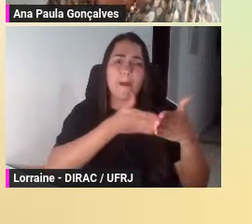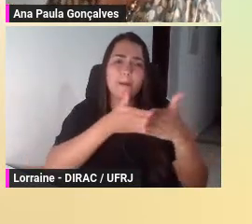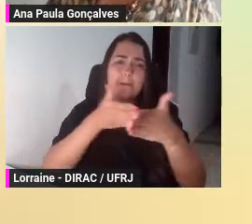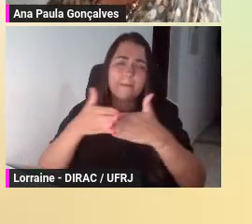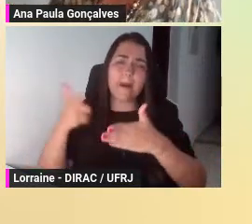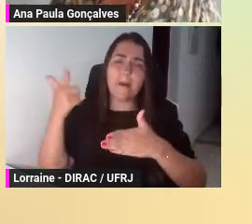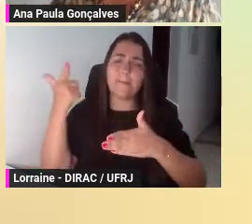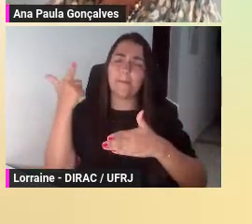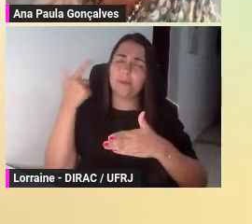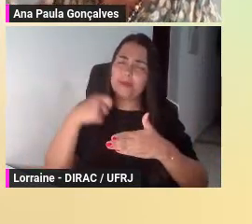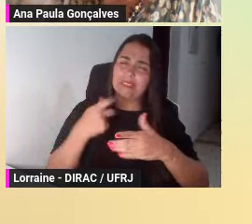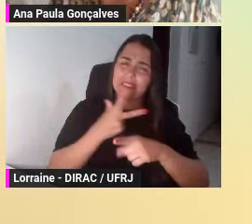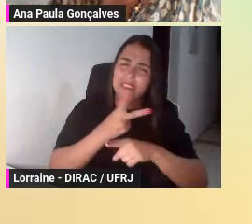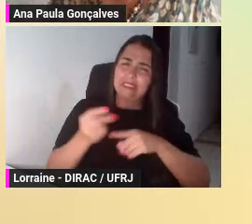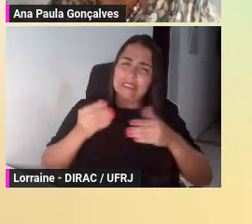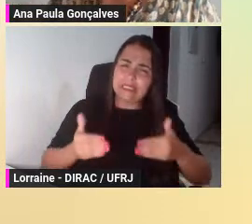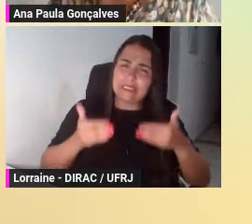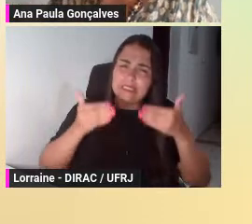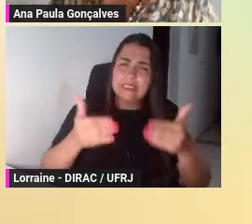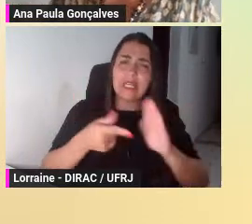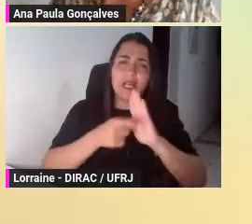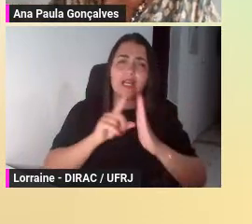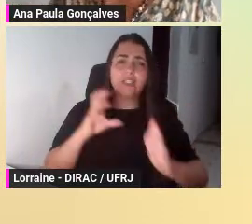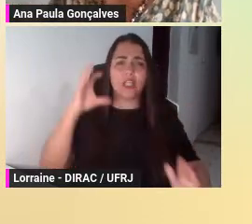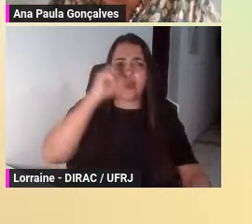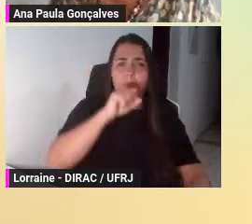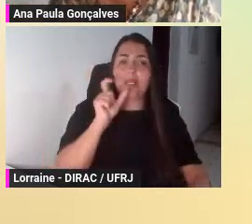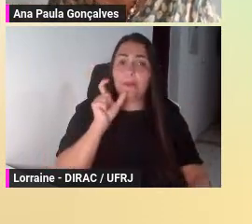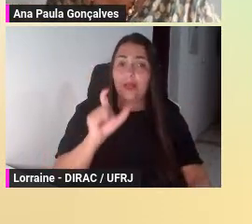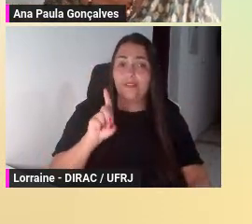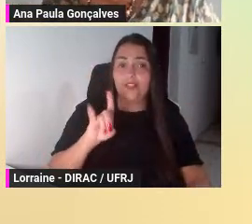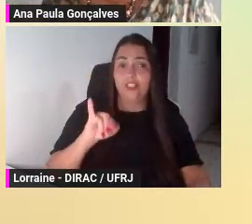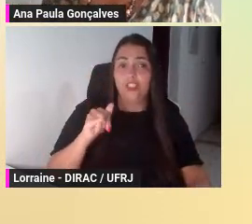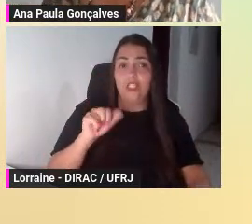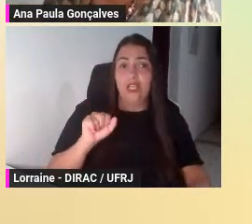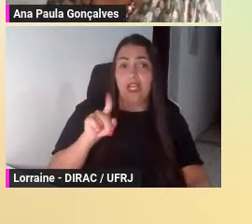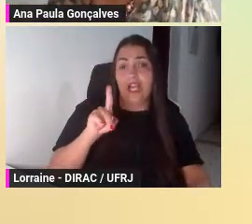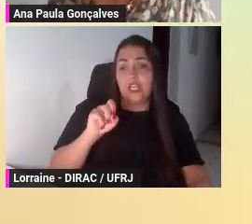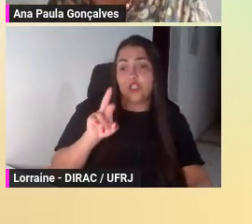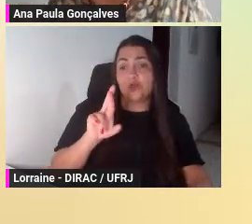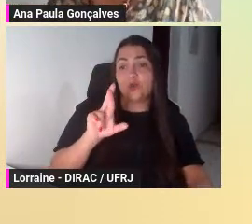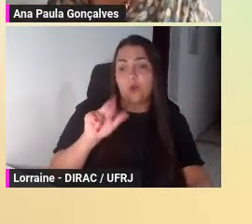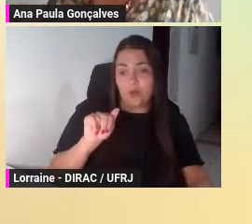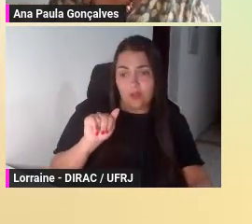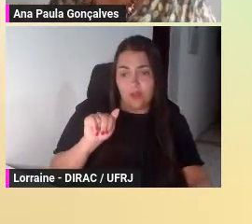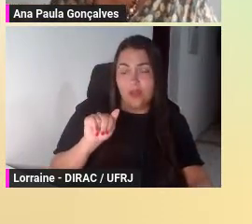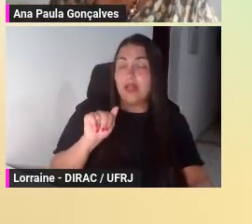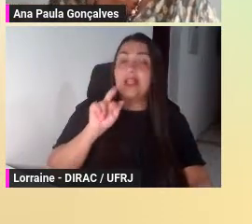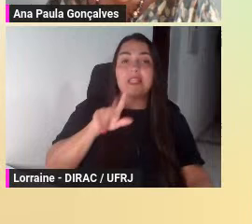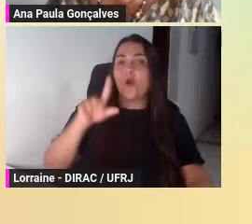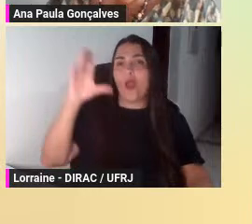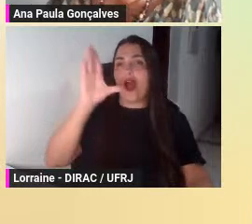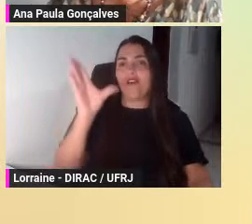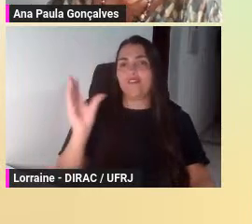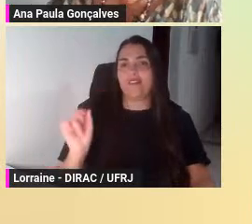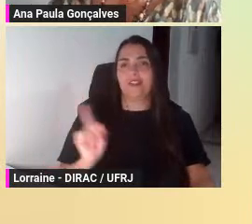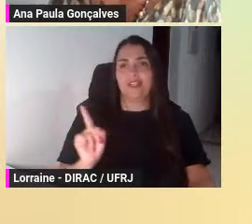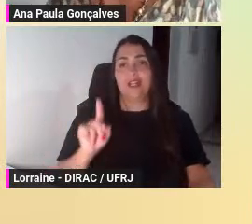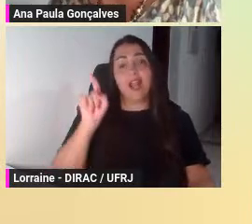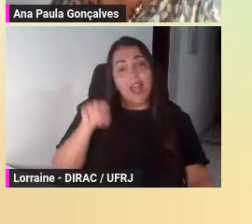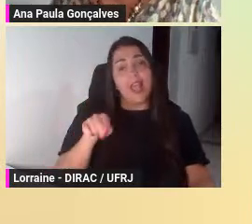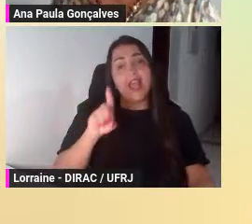transpor. E antes de aprender a palavra diáspora, a minha primeira diáspora não foi a diáspora africana, foi a diáspora